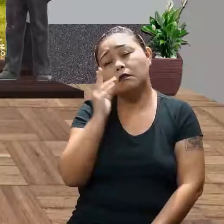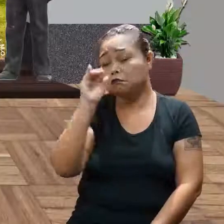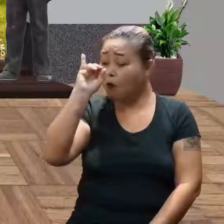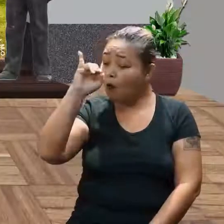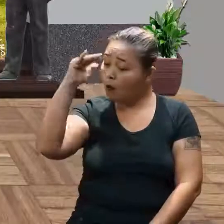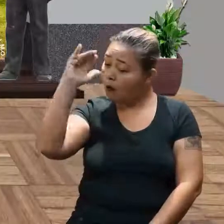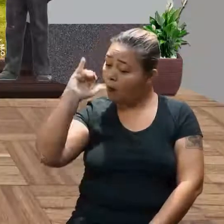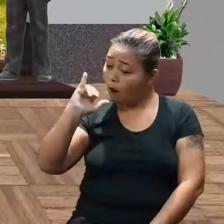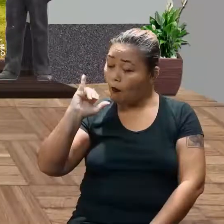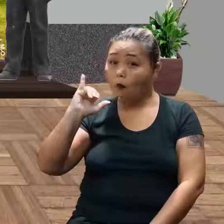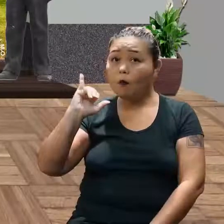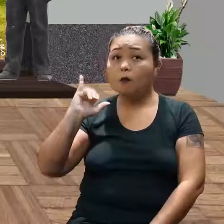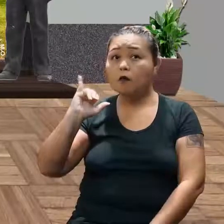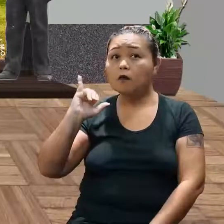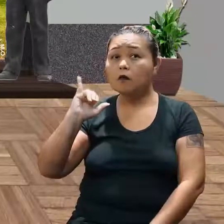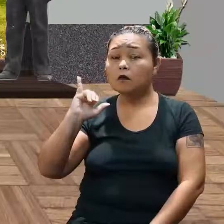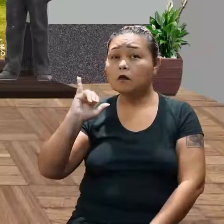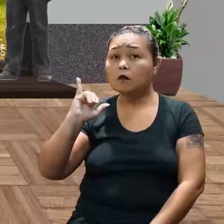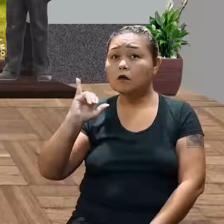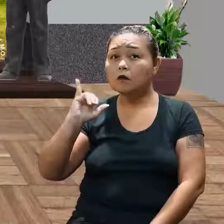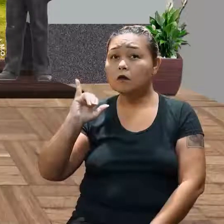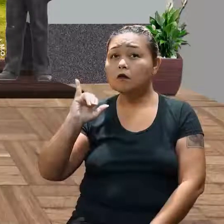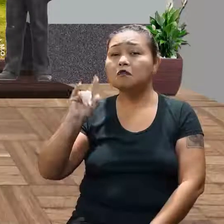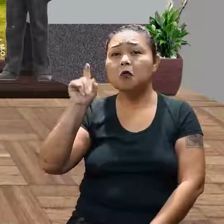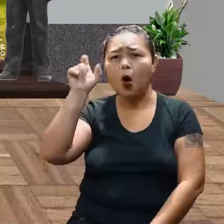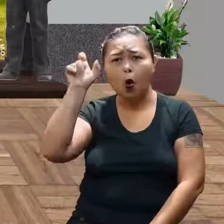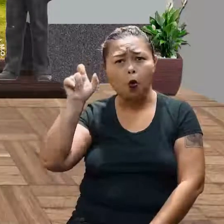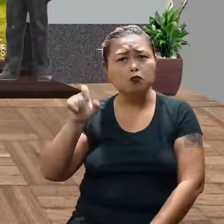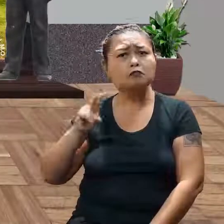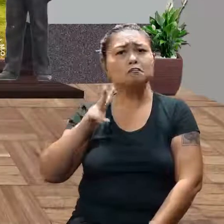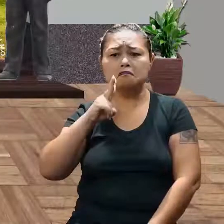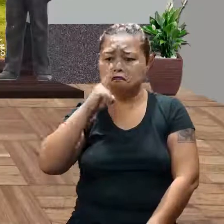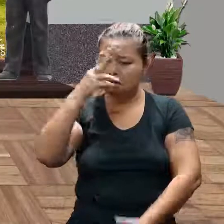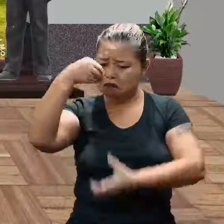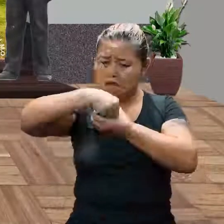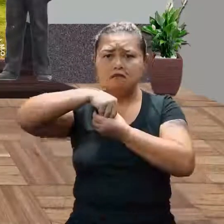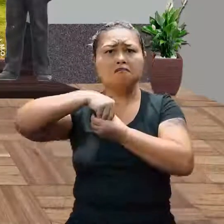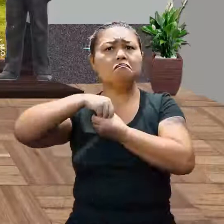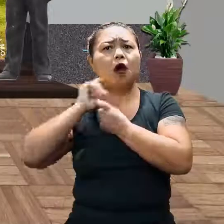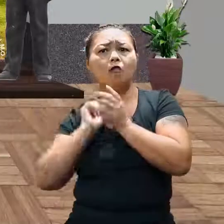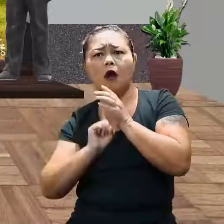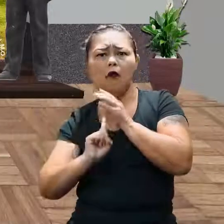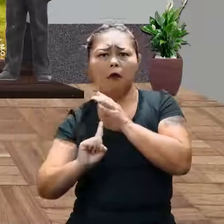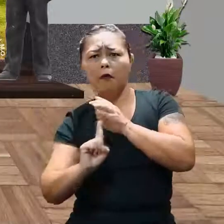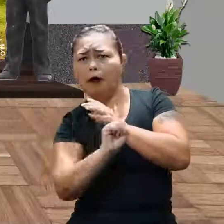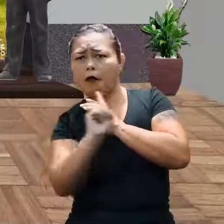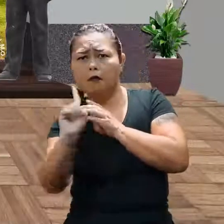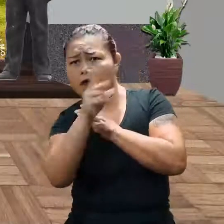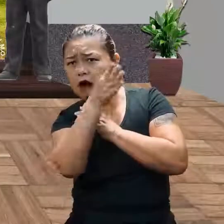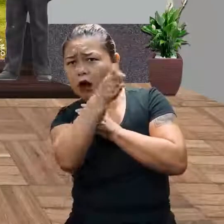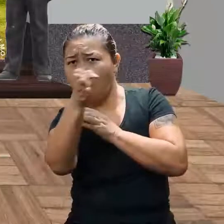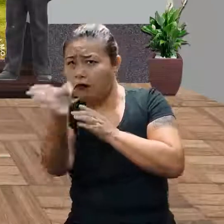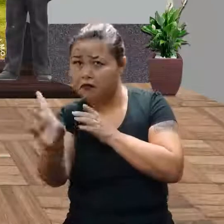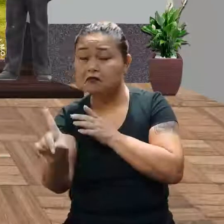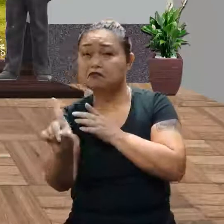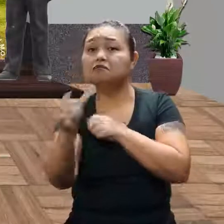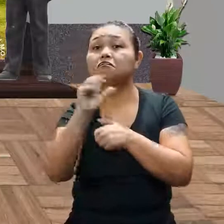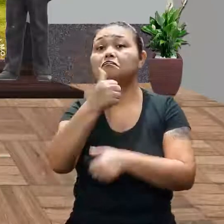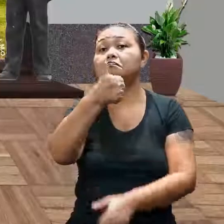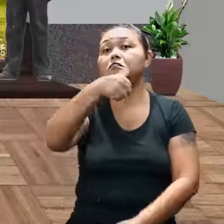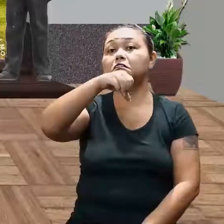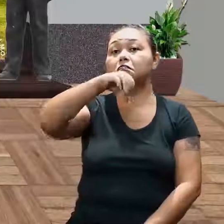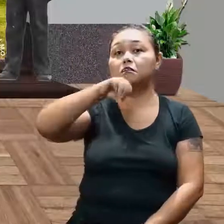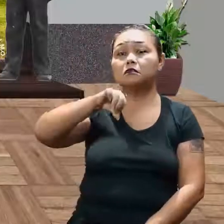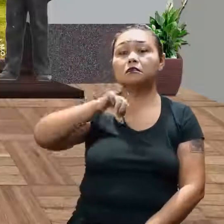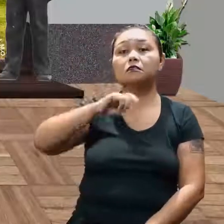franzino, não era... Mas esse homem tinha uma força tão grande para sair nesse processo de expedição, e em